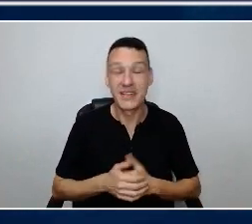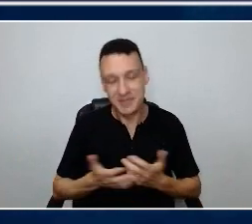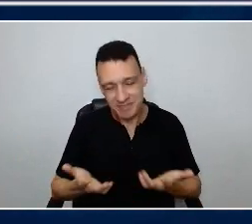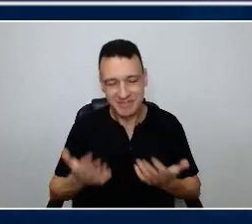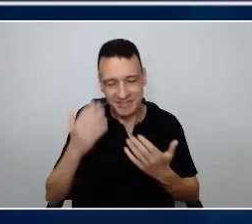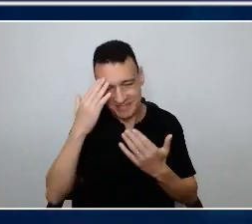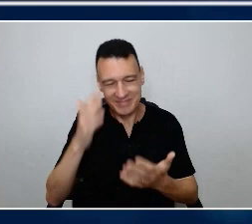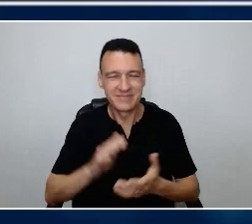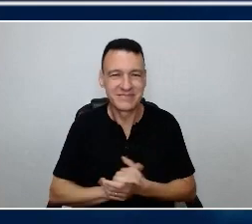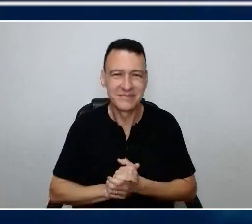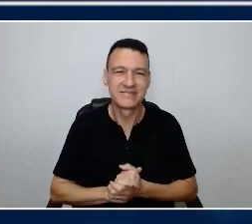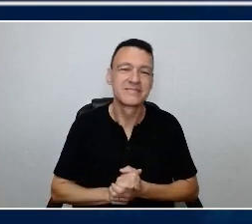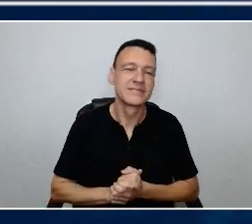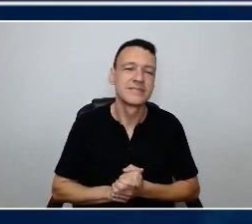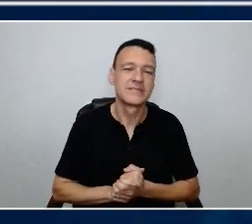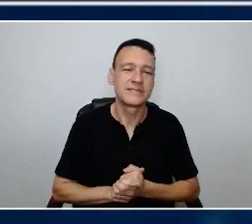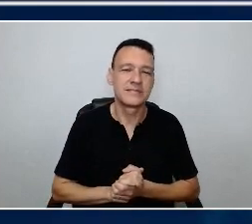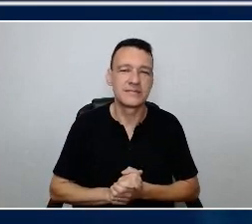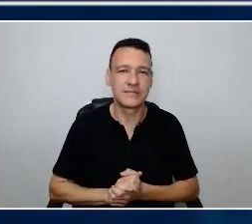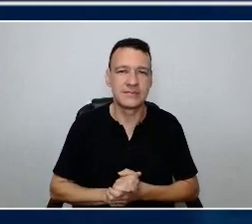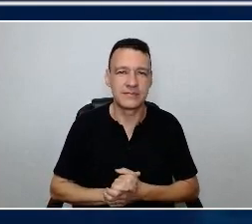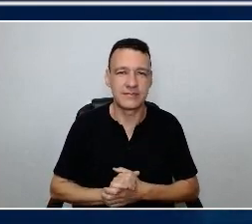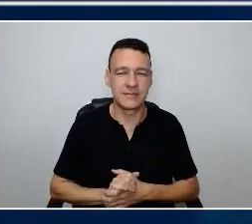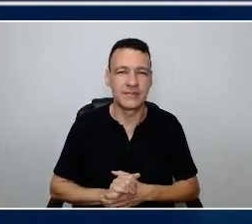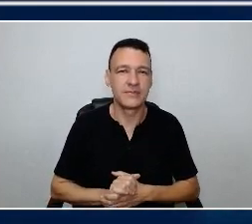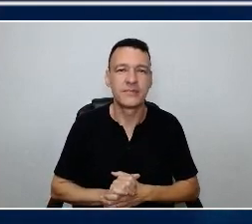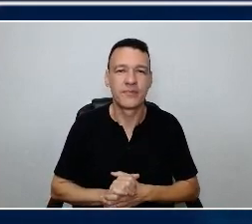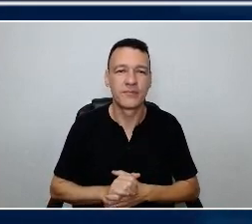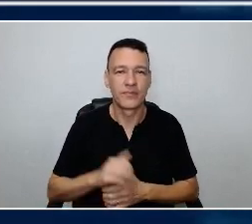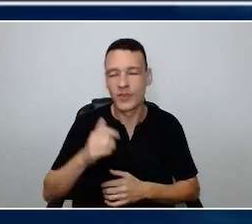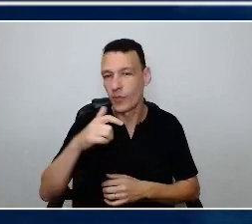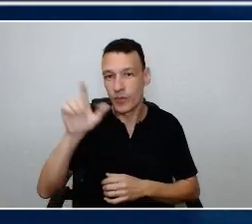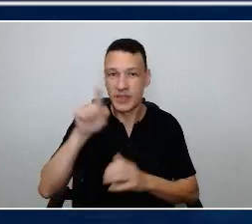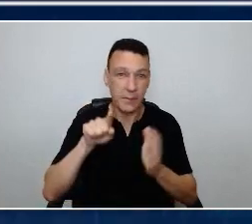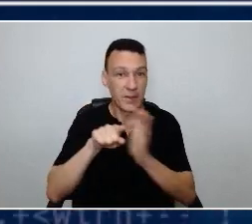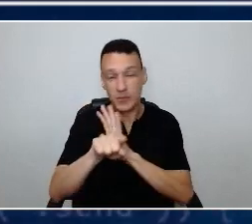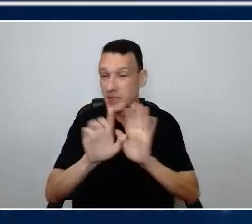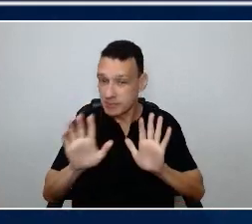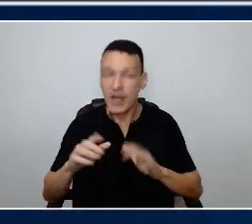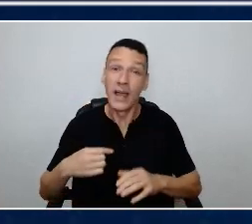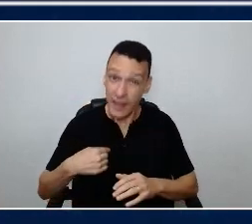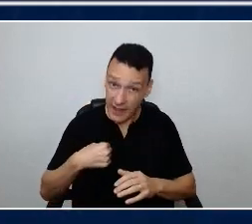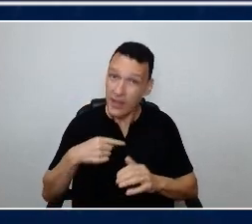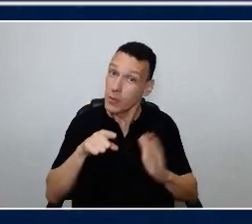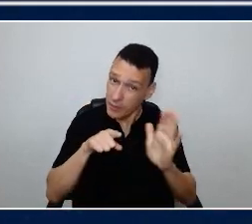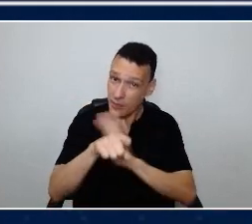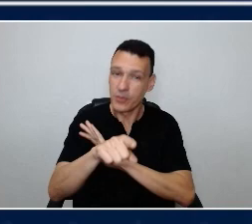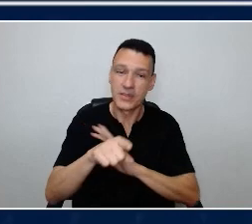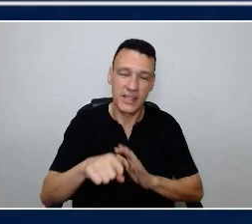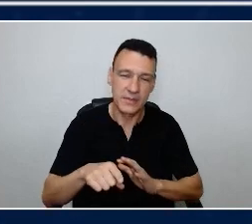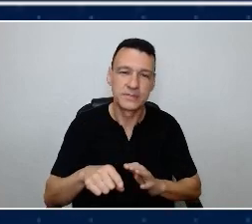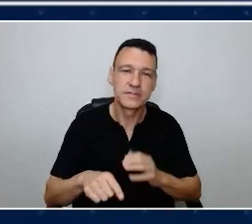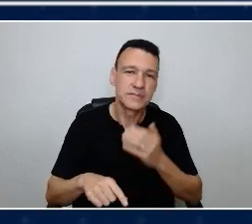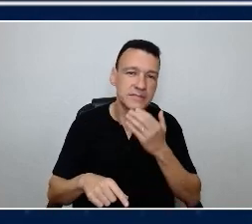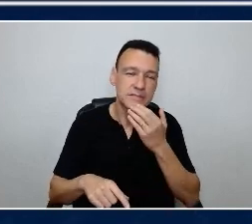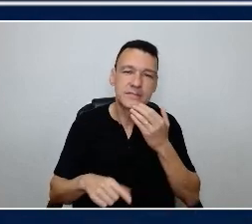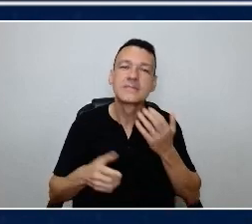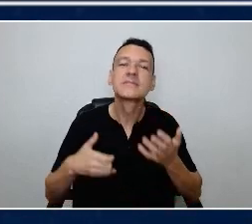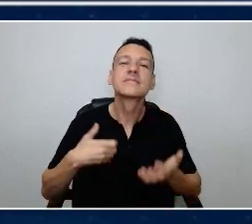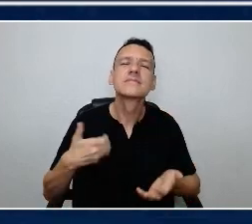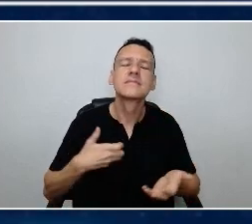alguma pergunta eu vou fazer uma Então pode fazer e com quantos anos você tá al